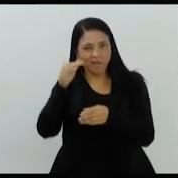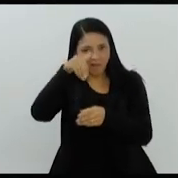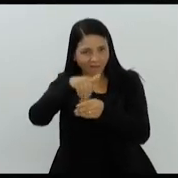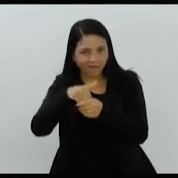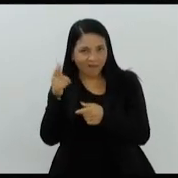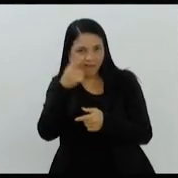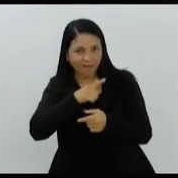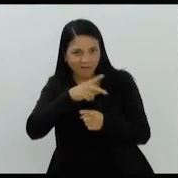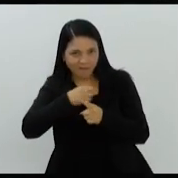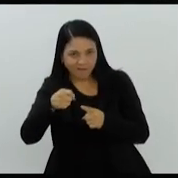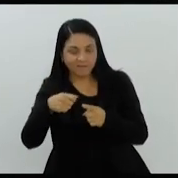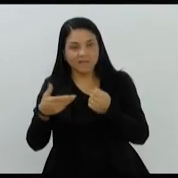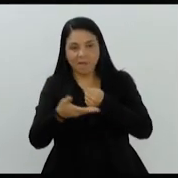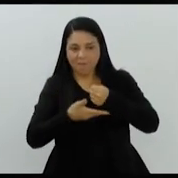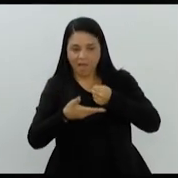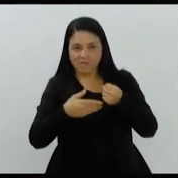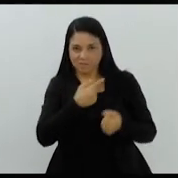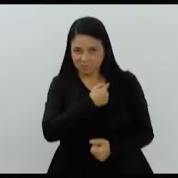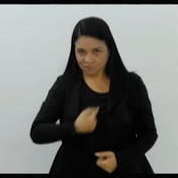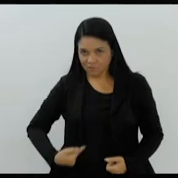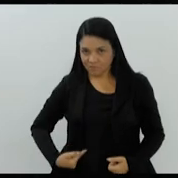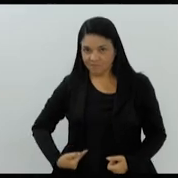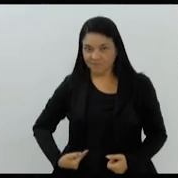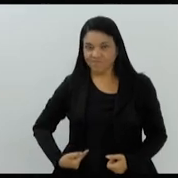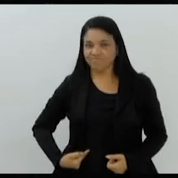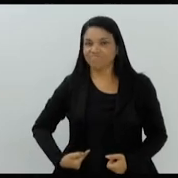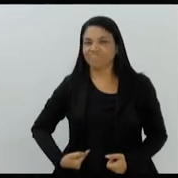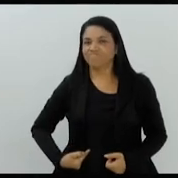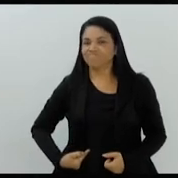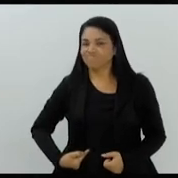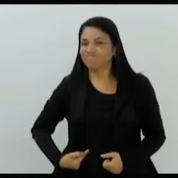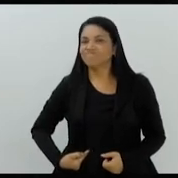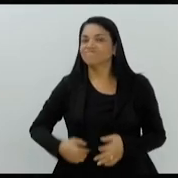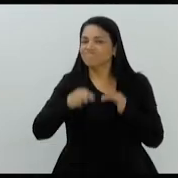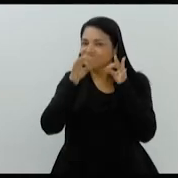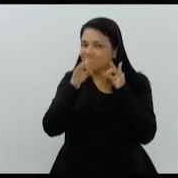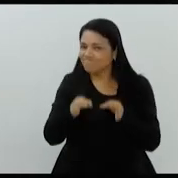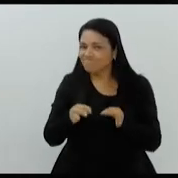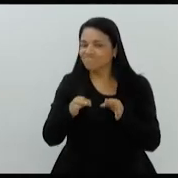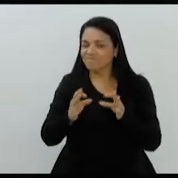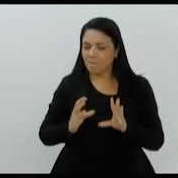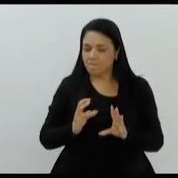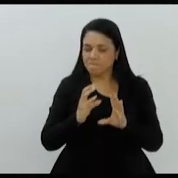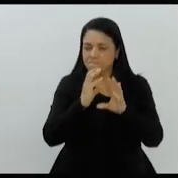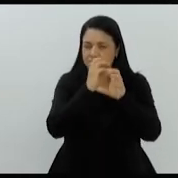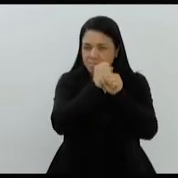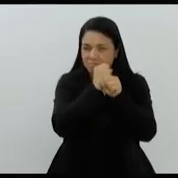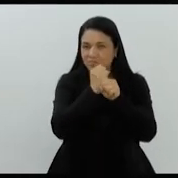base do governo, garanto que esse montante chega na casa de